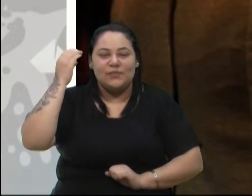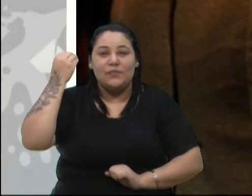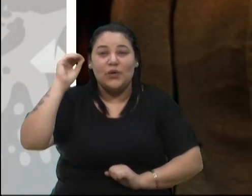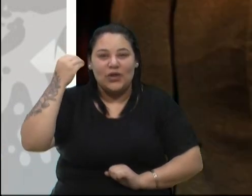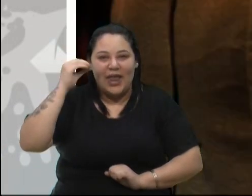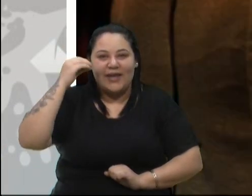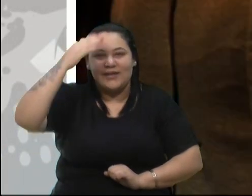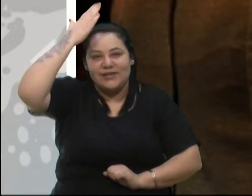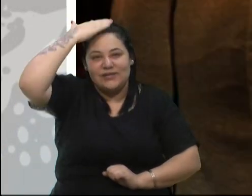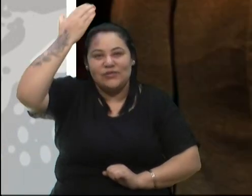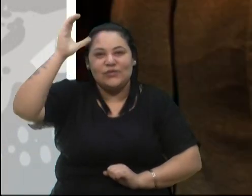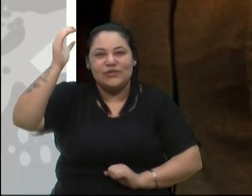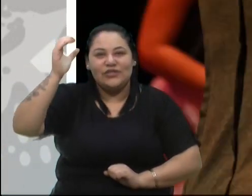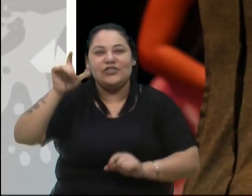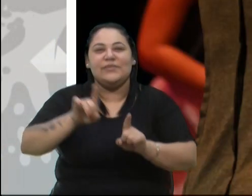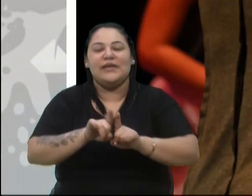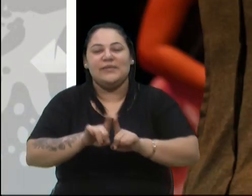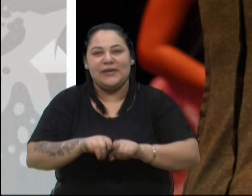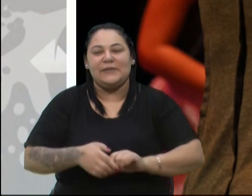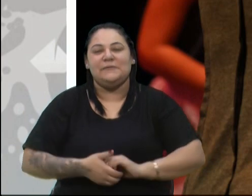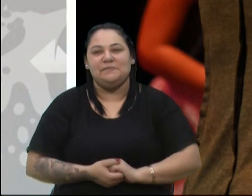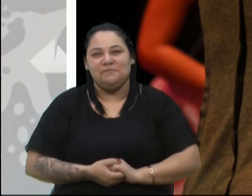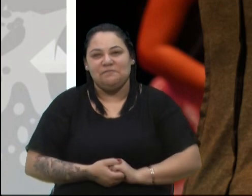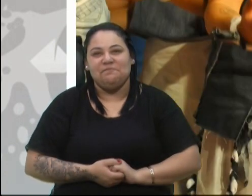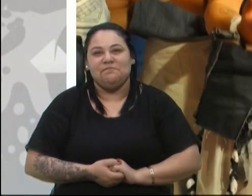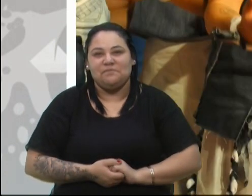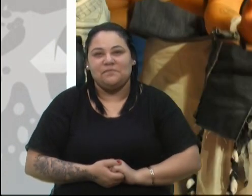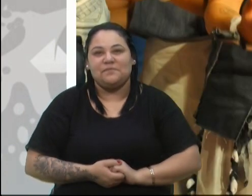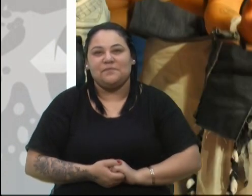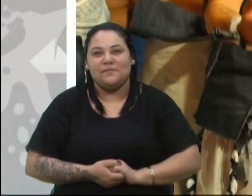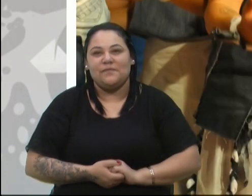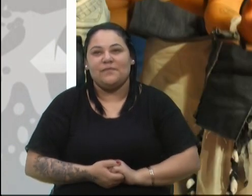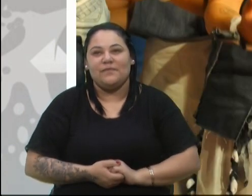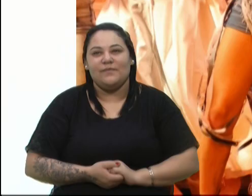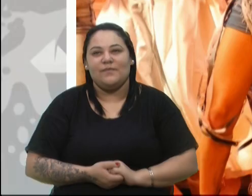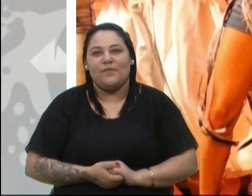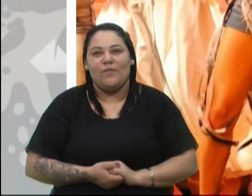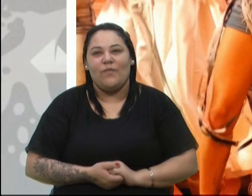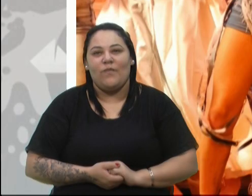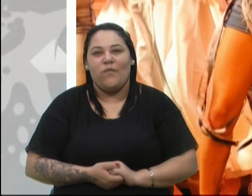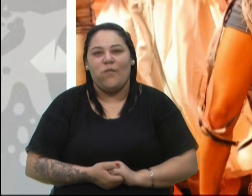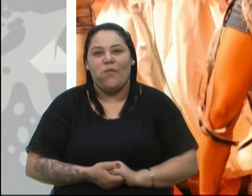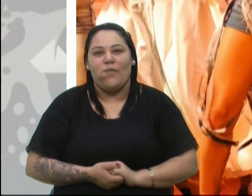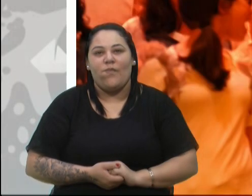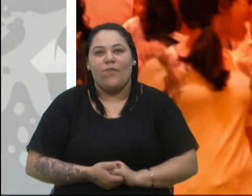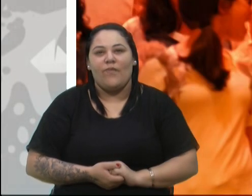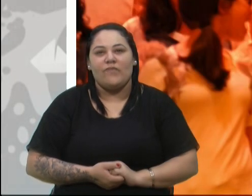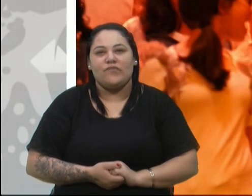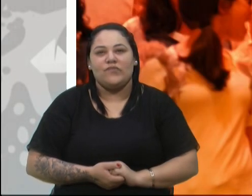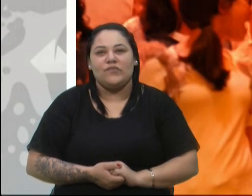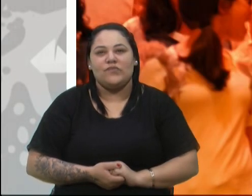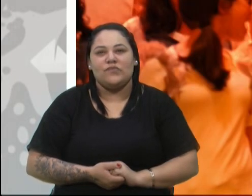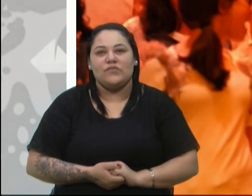Fomos convidados para apresentar na Oficina de Música de Curitiba, que foi uma grande honra, né?